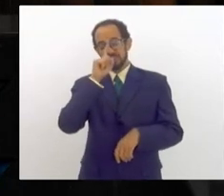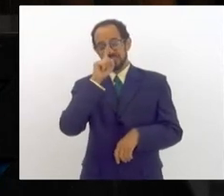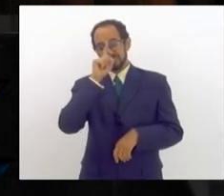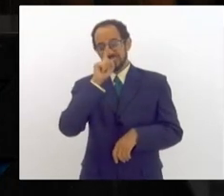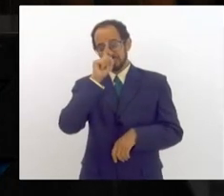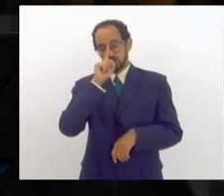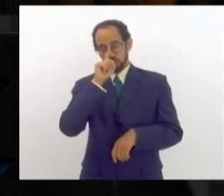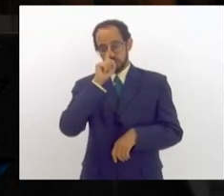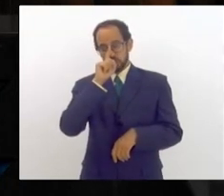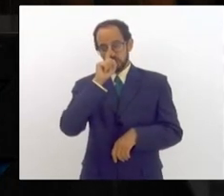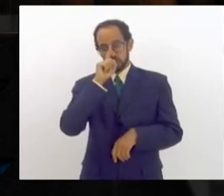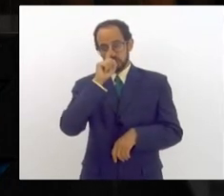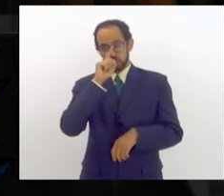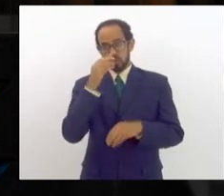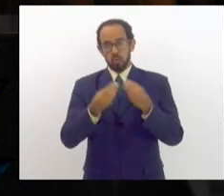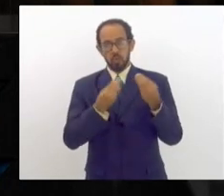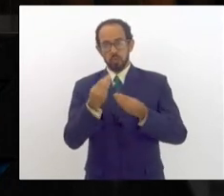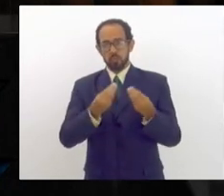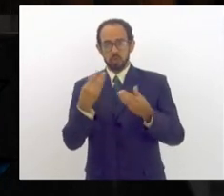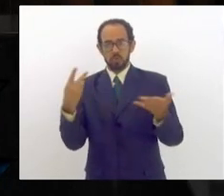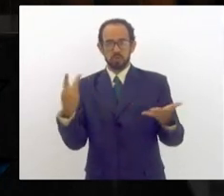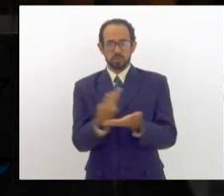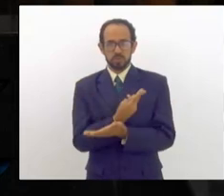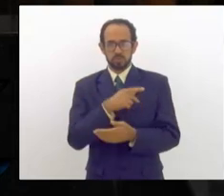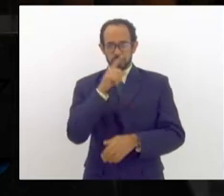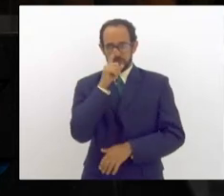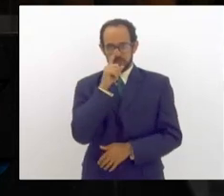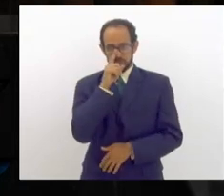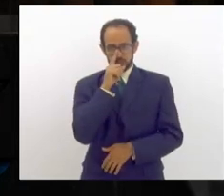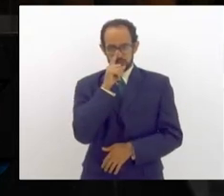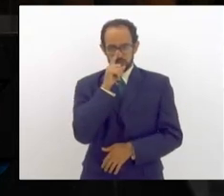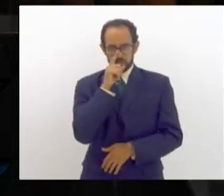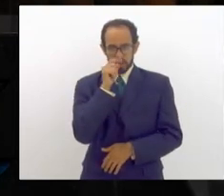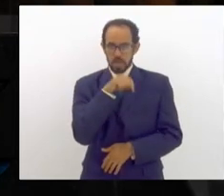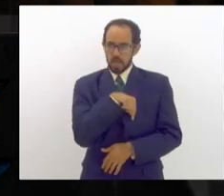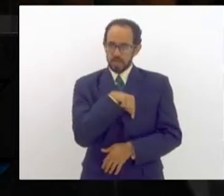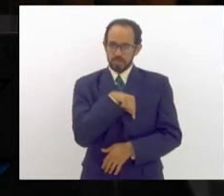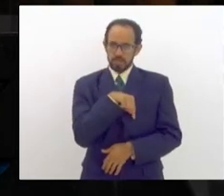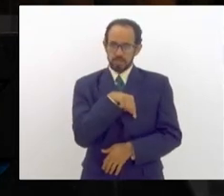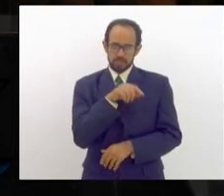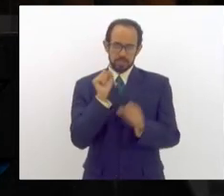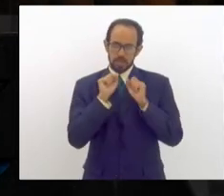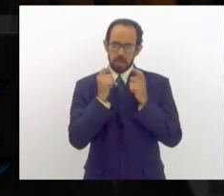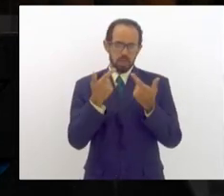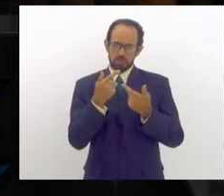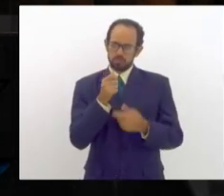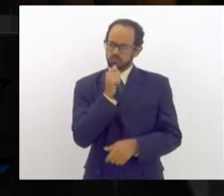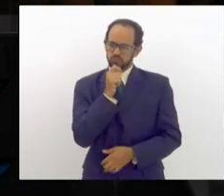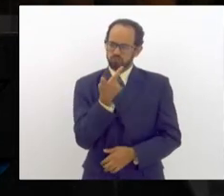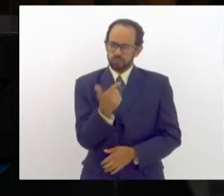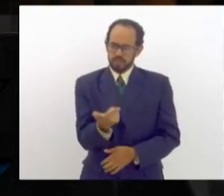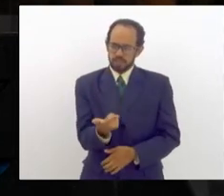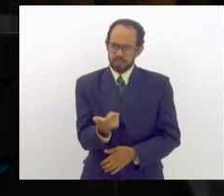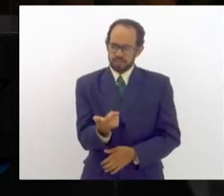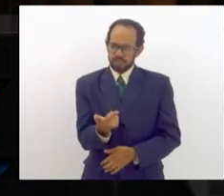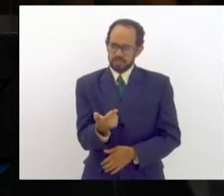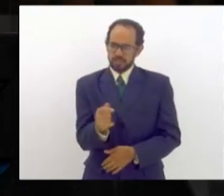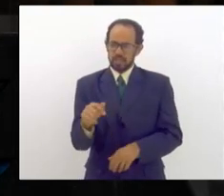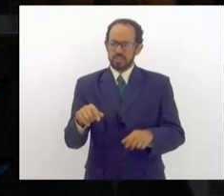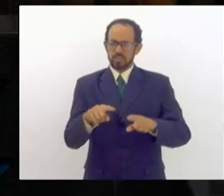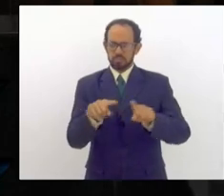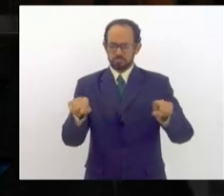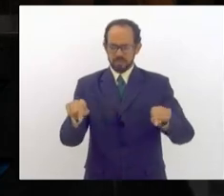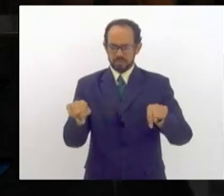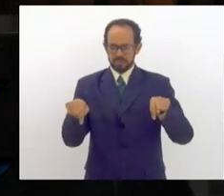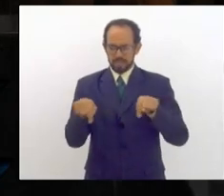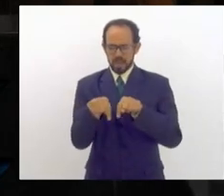eles se colocaram em risco nós não temos esse risco aqui na Assembleia uma sala de emergência